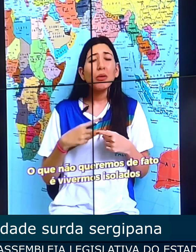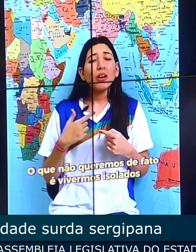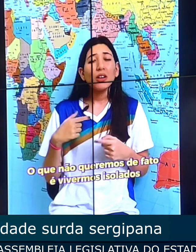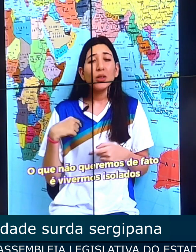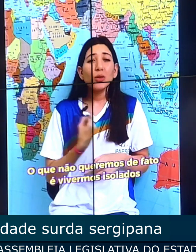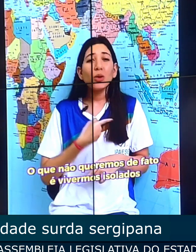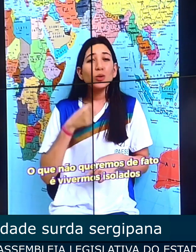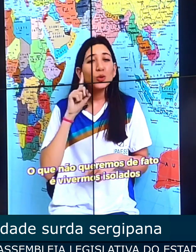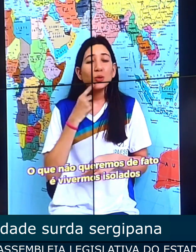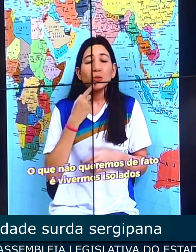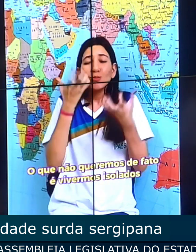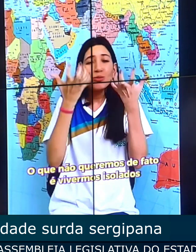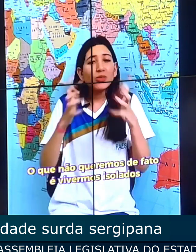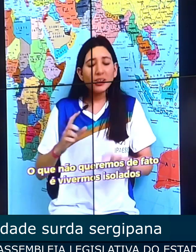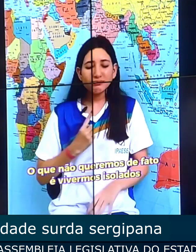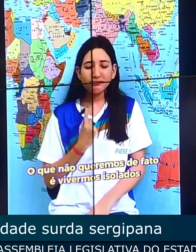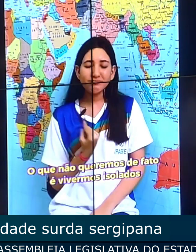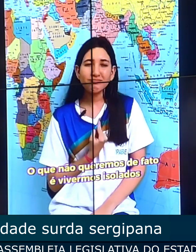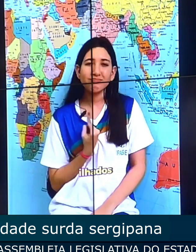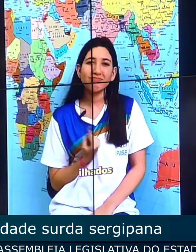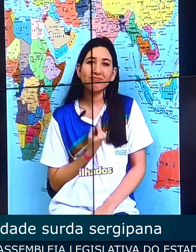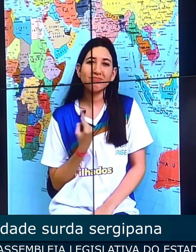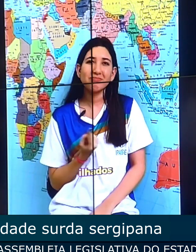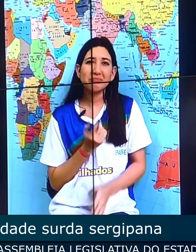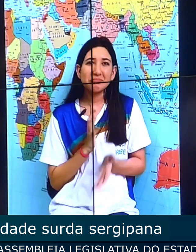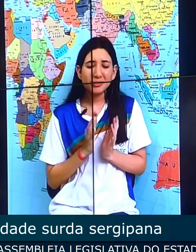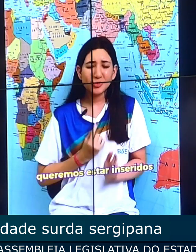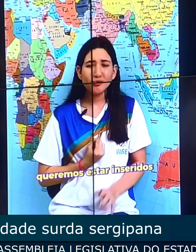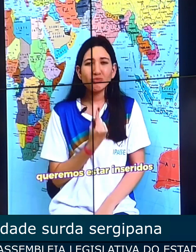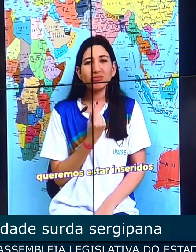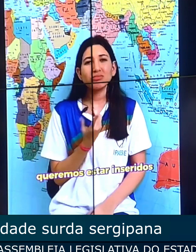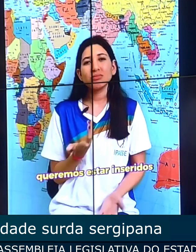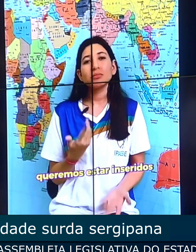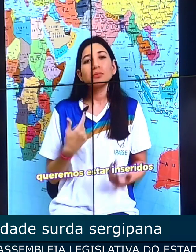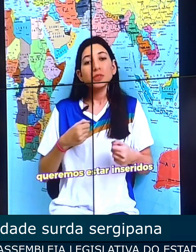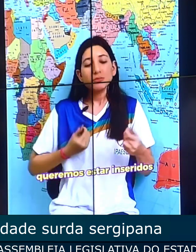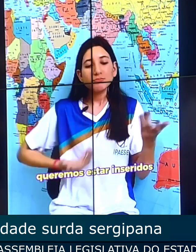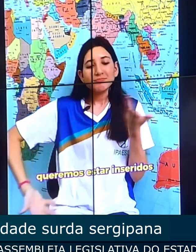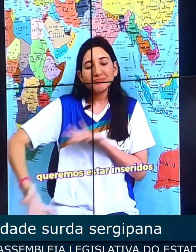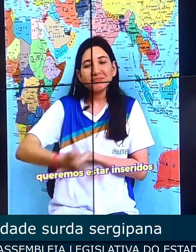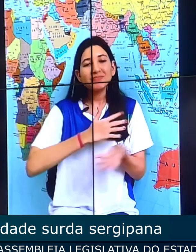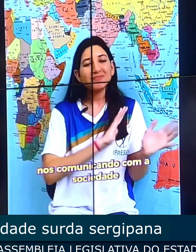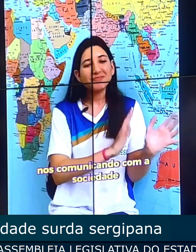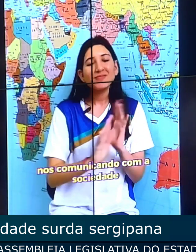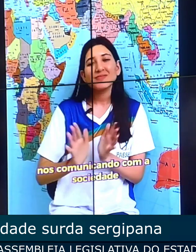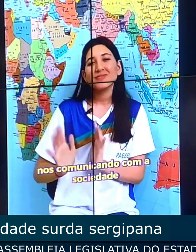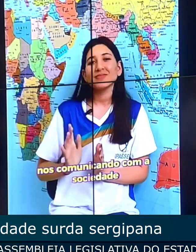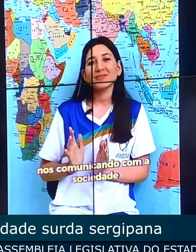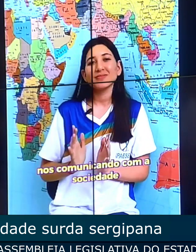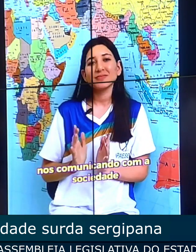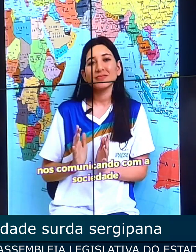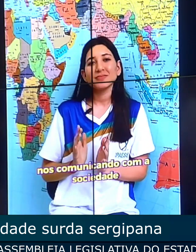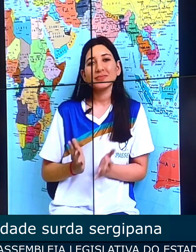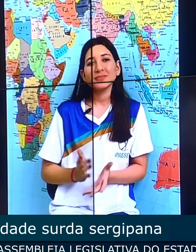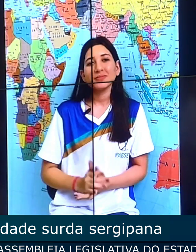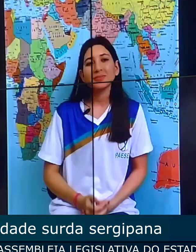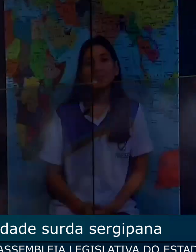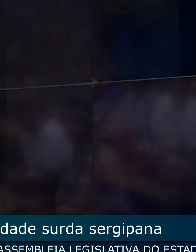O que não queremos de fato é vivermos isolados, ilhados. Queremos estar inseridos, nos comunicando com a